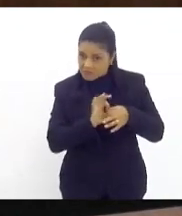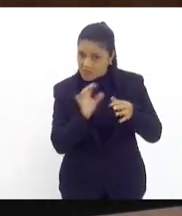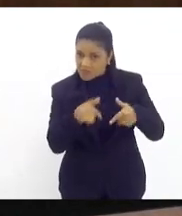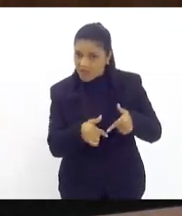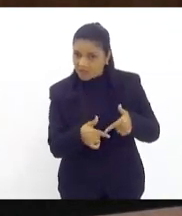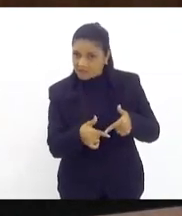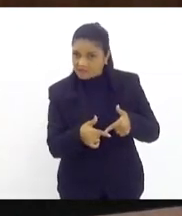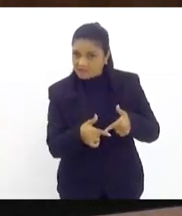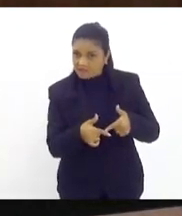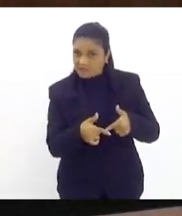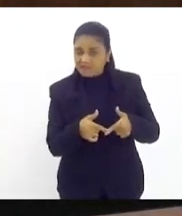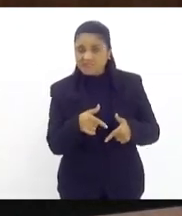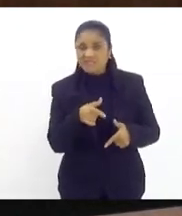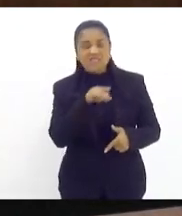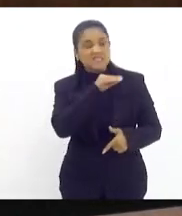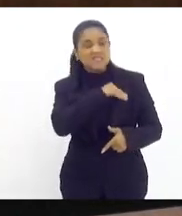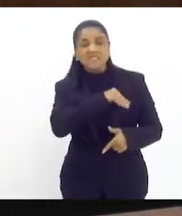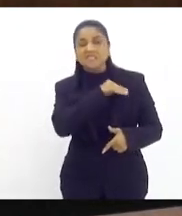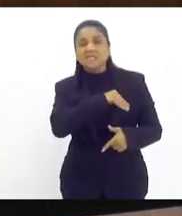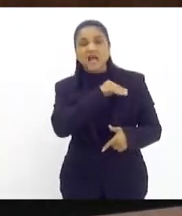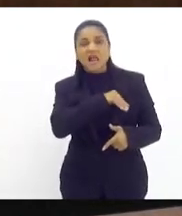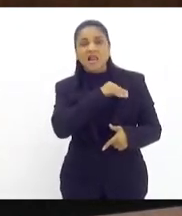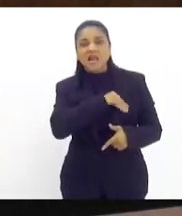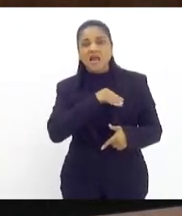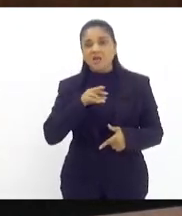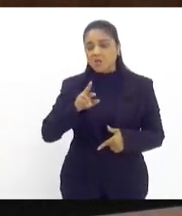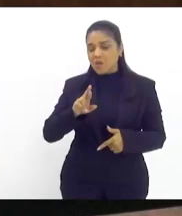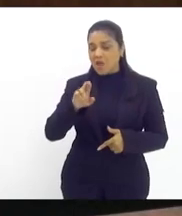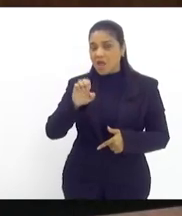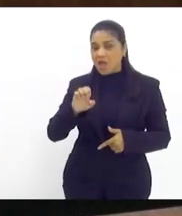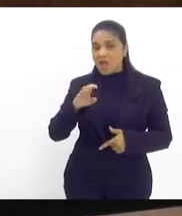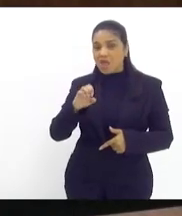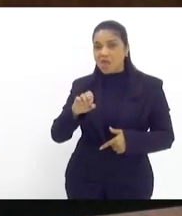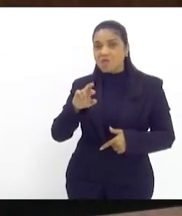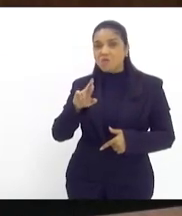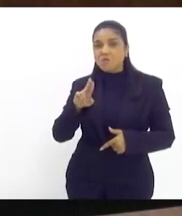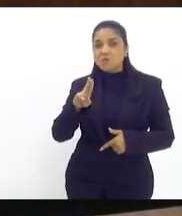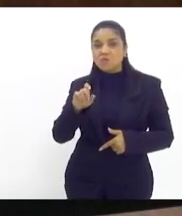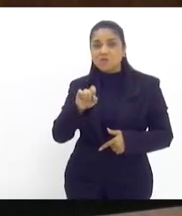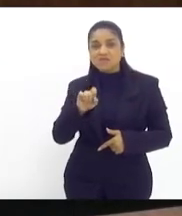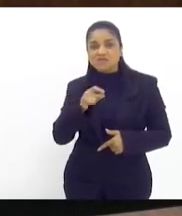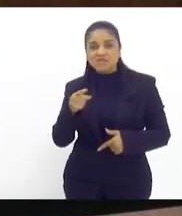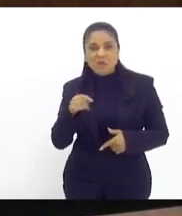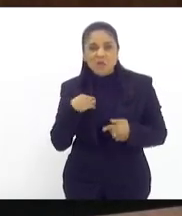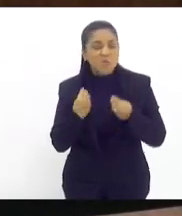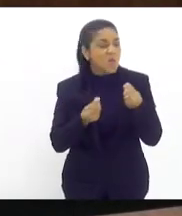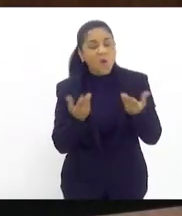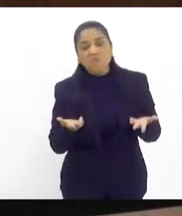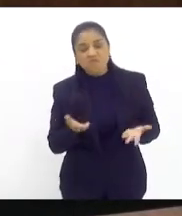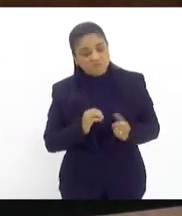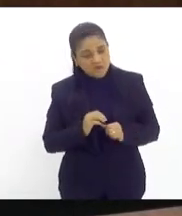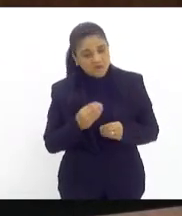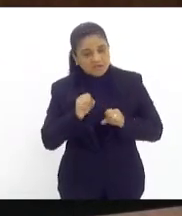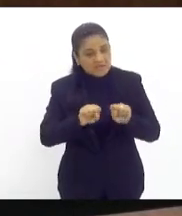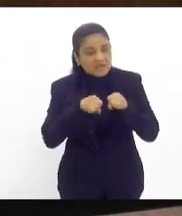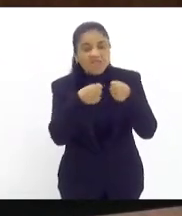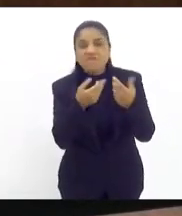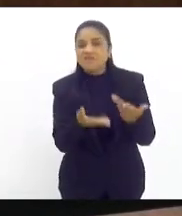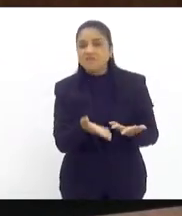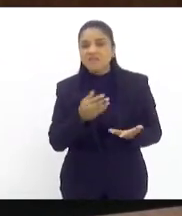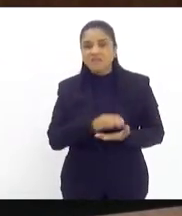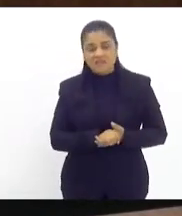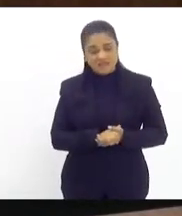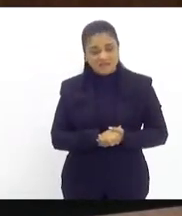salário reclusão que que é isso então assim como que pode alguém que defende isso querer